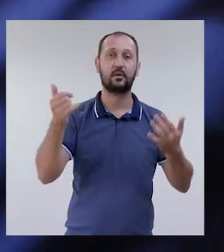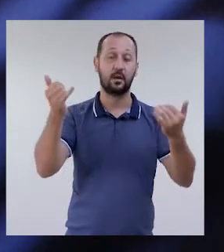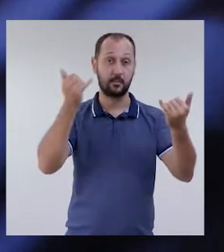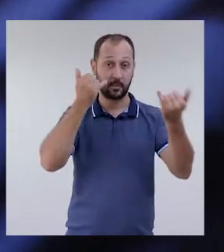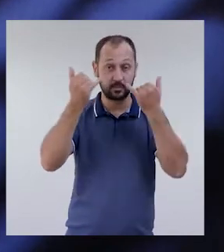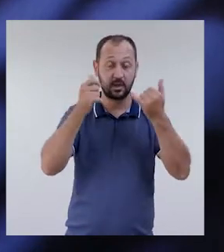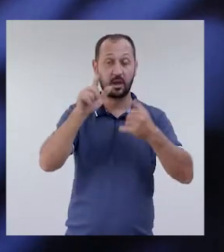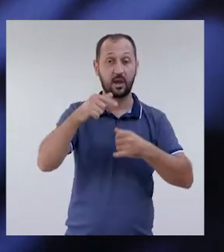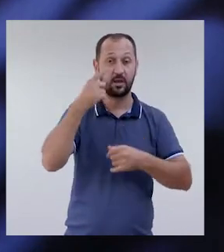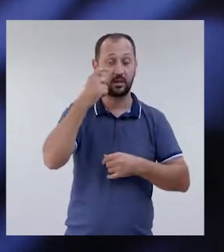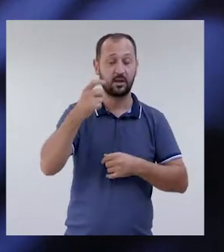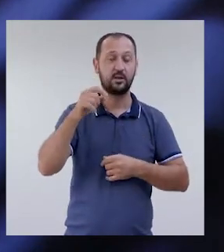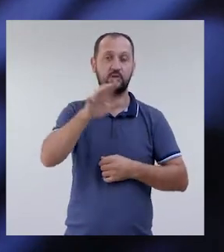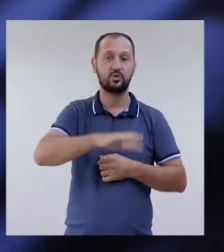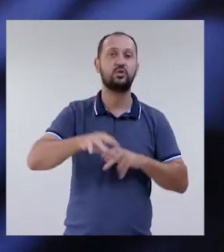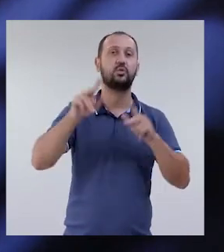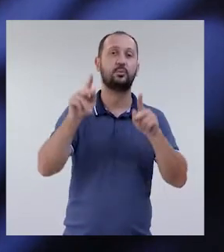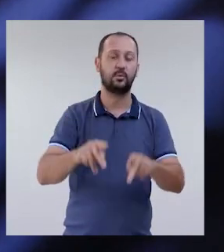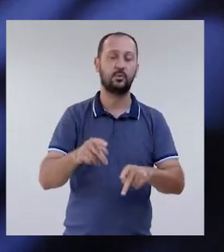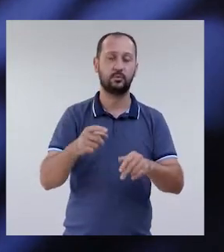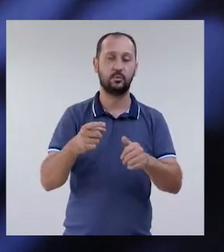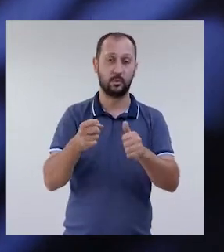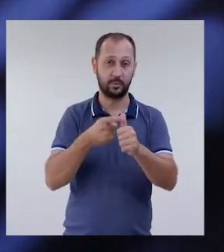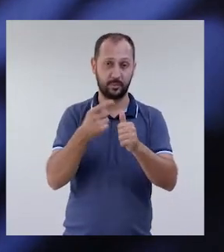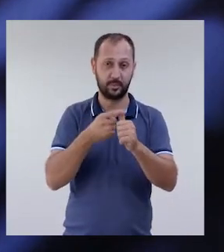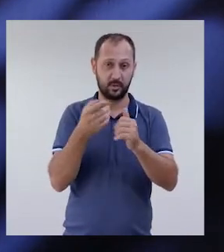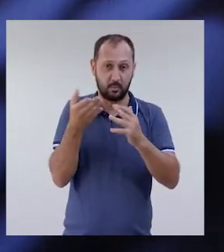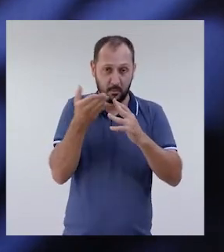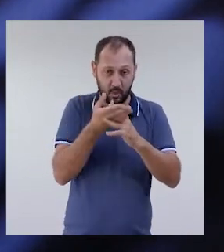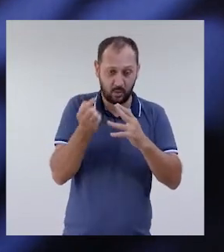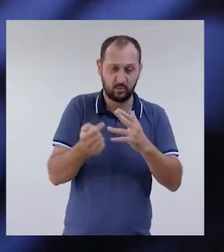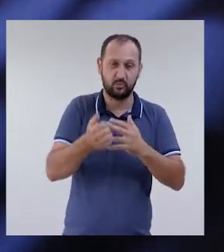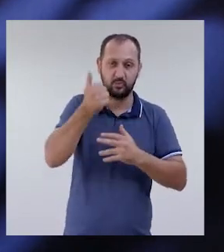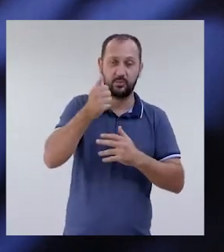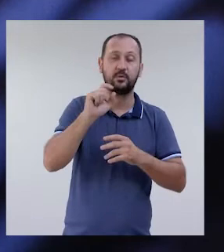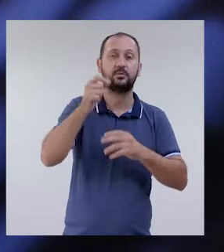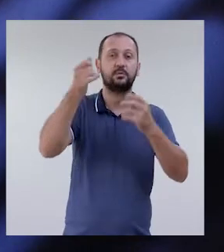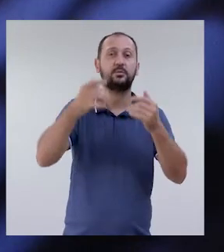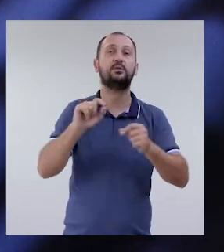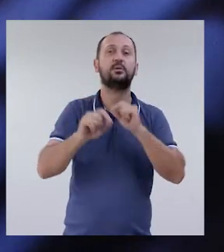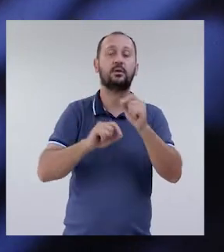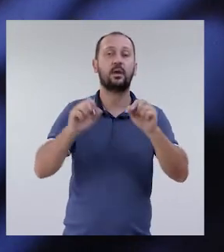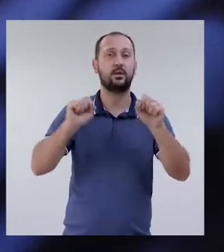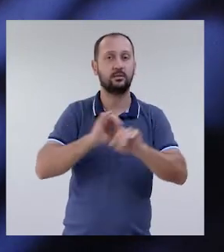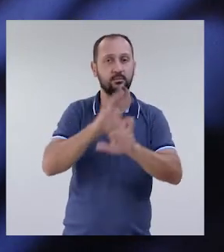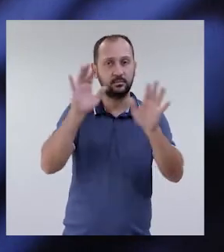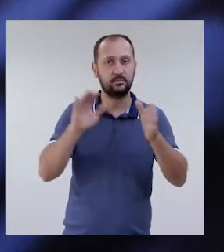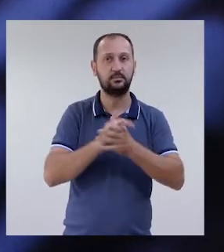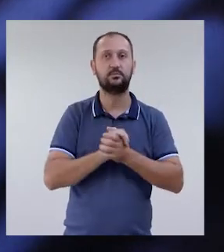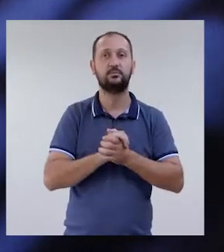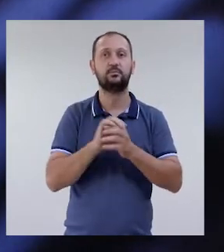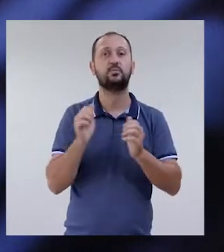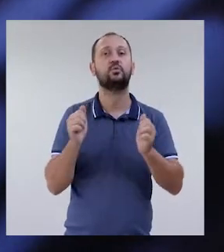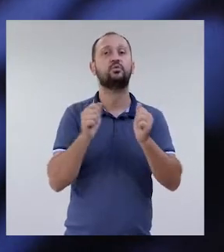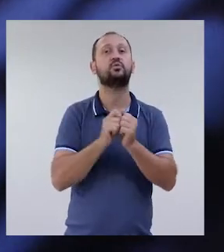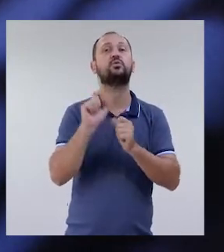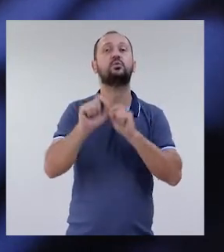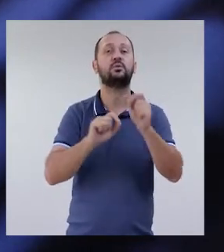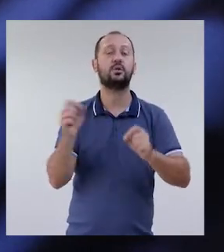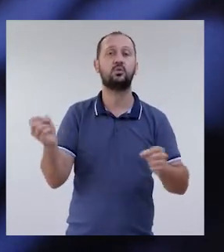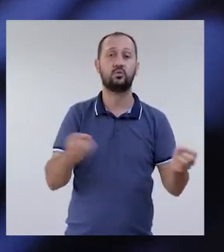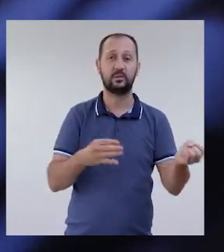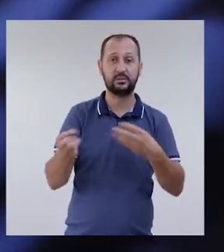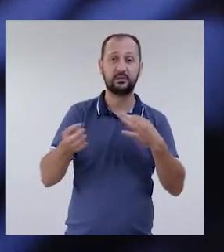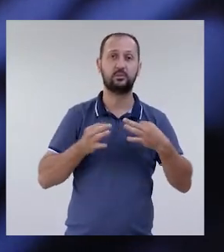As informações que são de interesse público, e como a gente já comentou aqui no primeiro bloco, né, o princípio constitucional da transparência, aliado